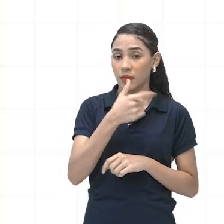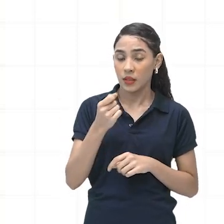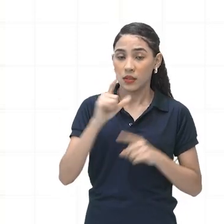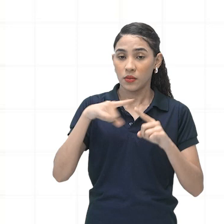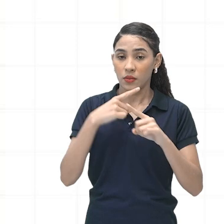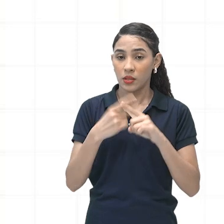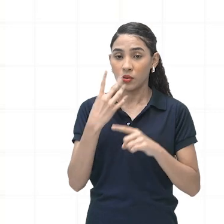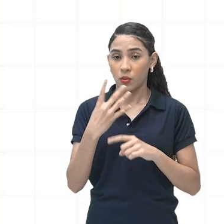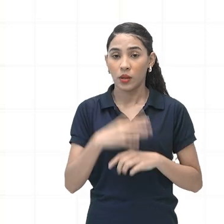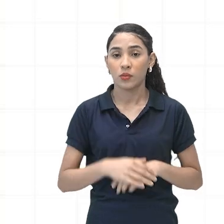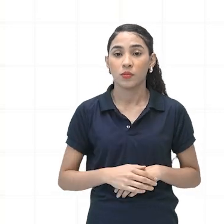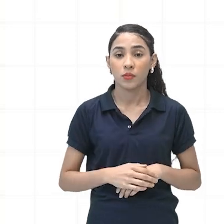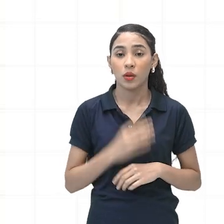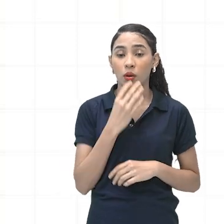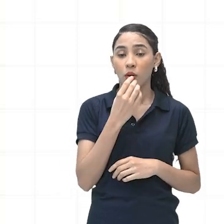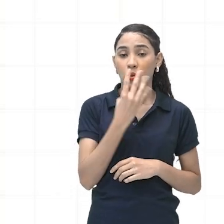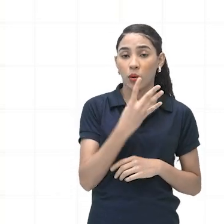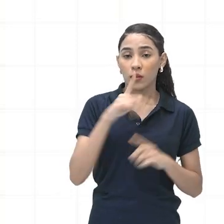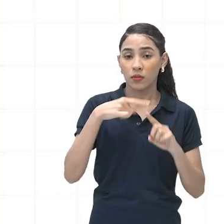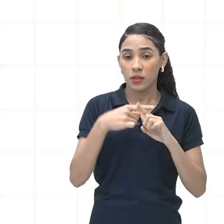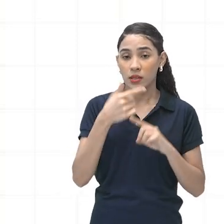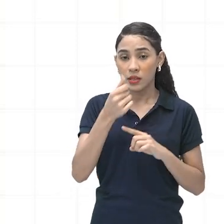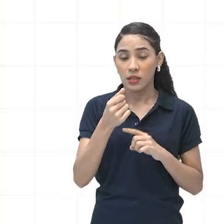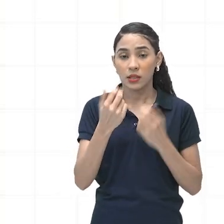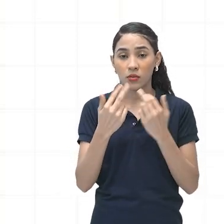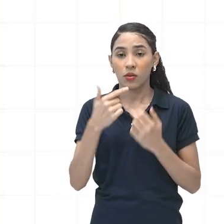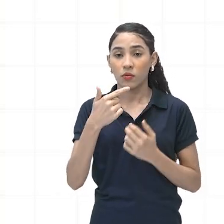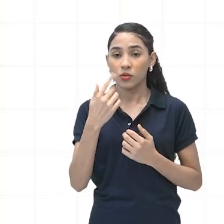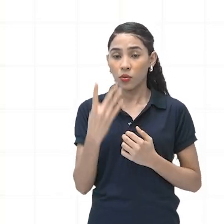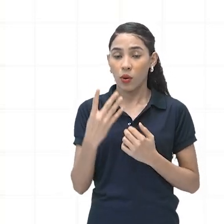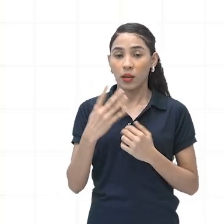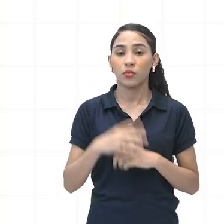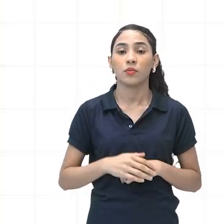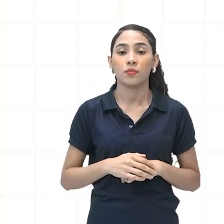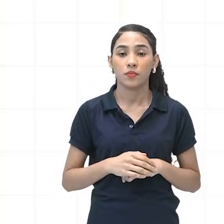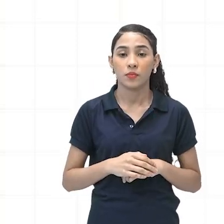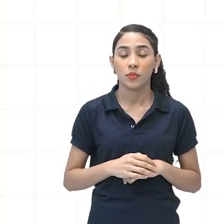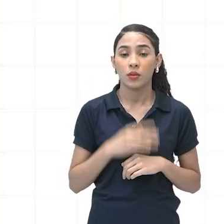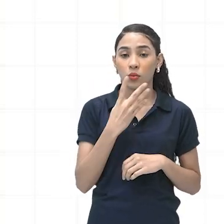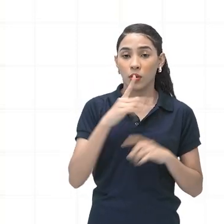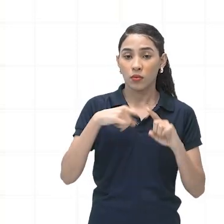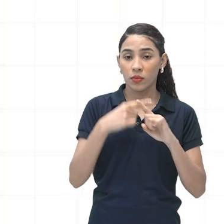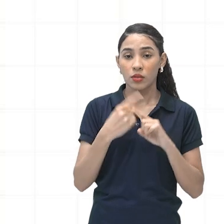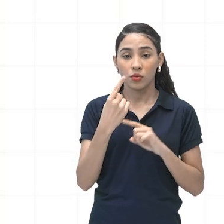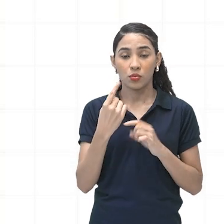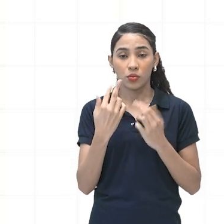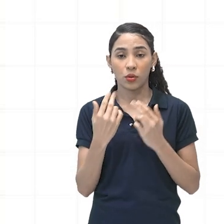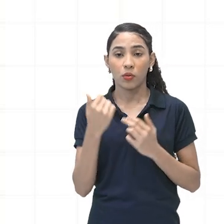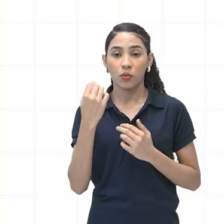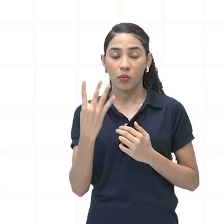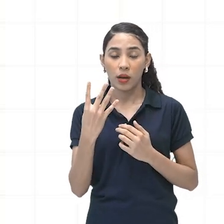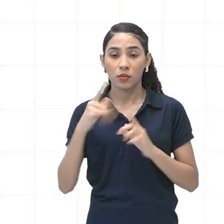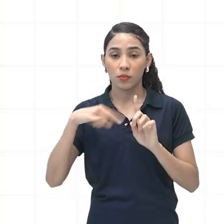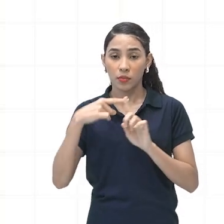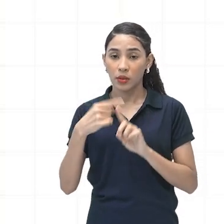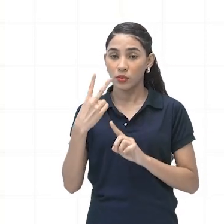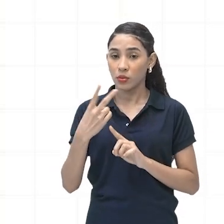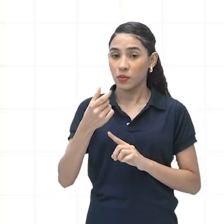vezes 4. 4 vezes 6, 24, vai 2. 4 vezes 1, 4 com 2,